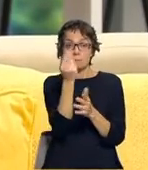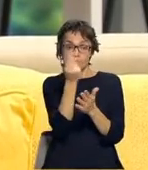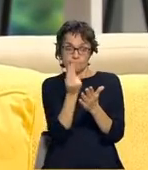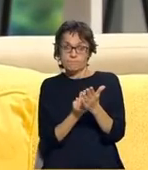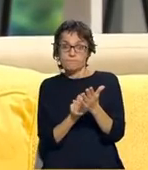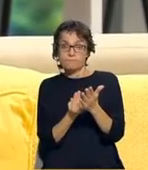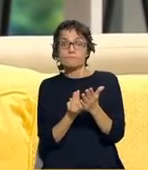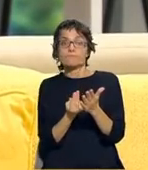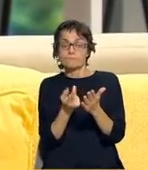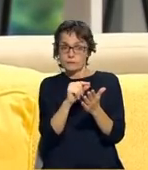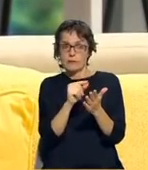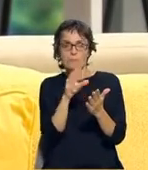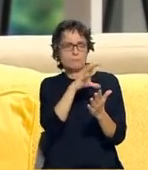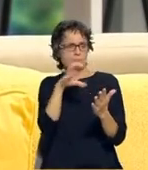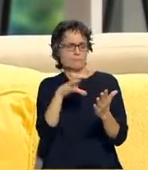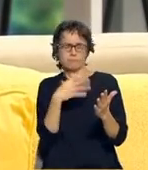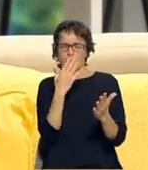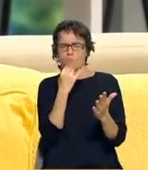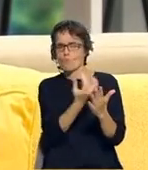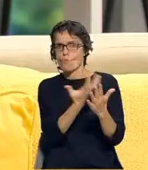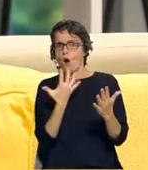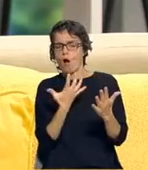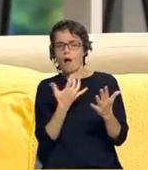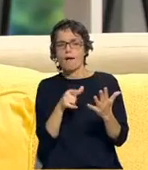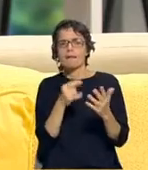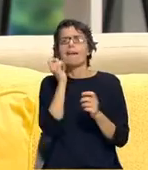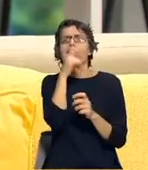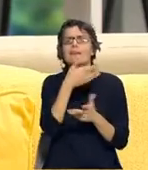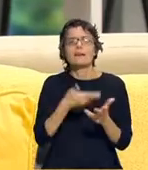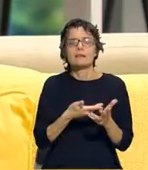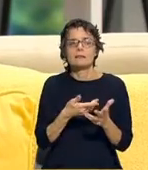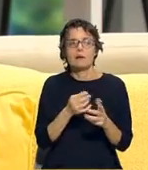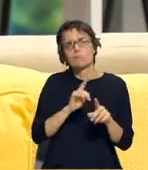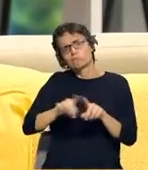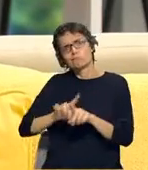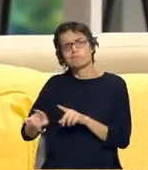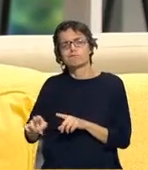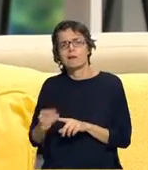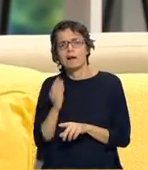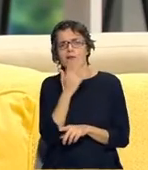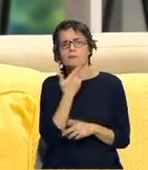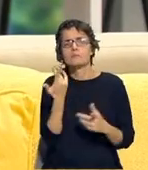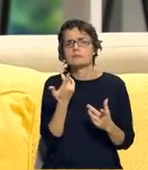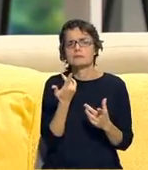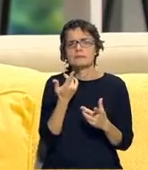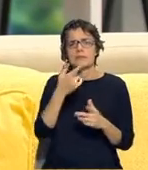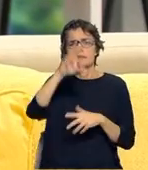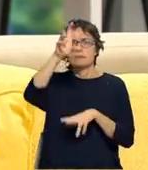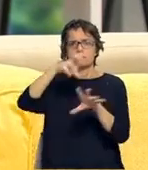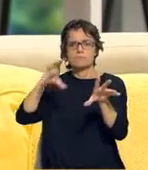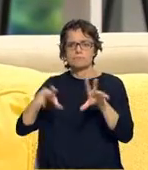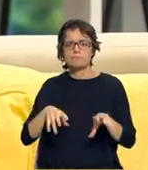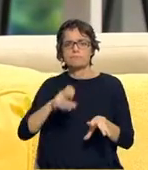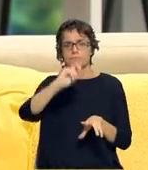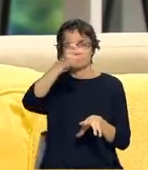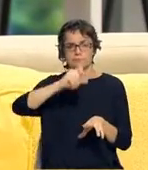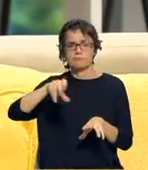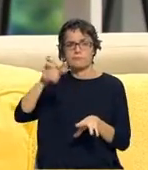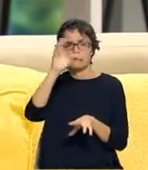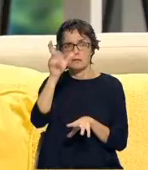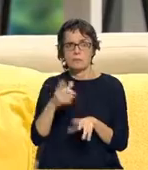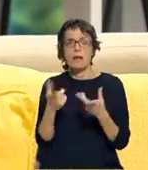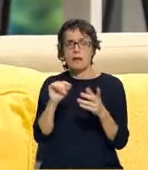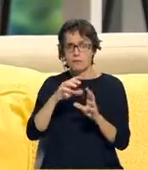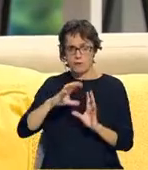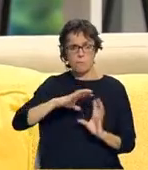fazem ilustrações fenomenais. Exatamente. E quem são os ilustradores? São variados. Nós temos ilustradores de vários pontos do país e também